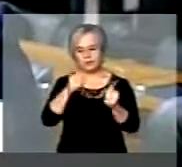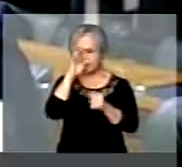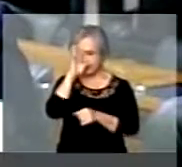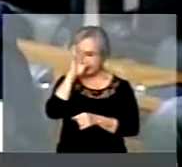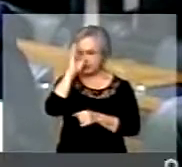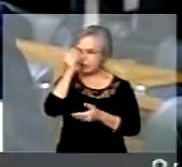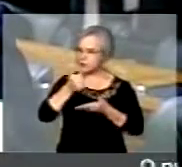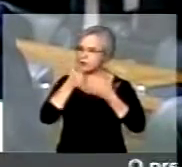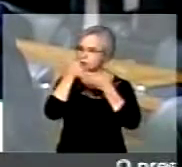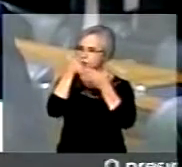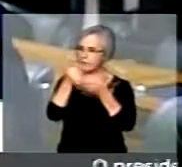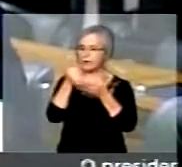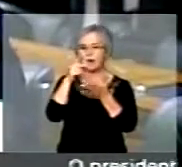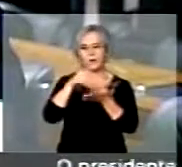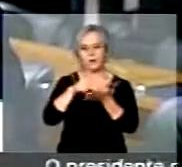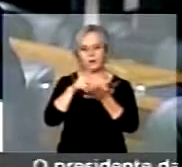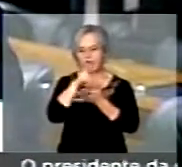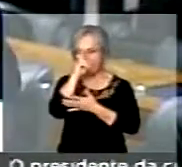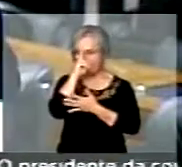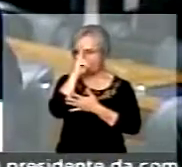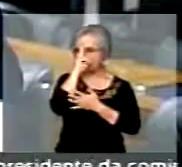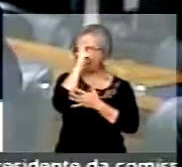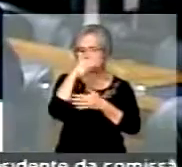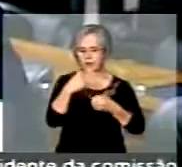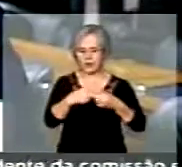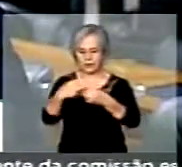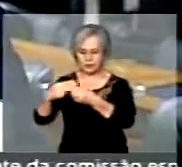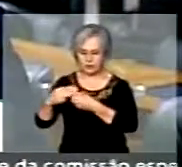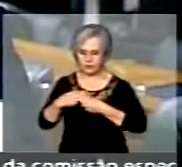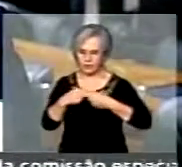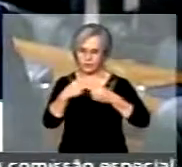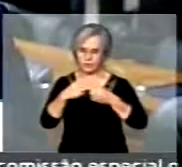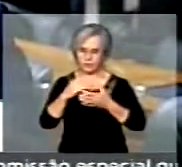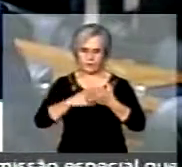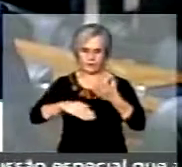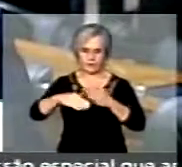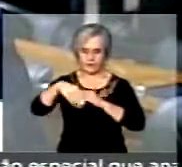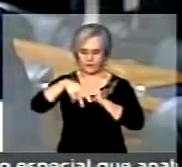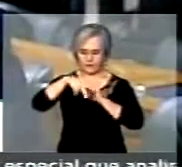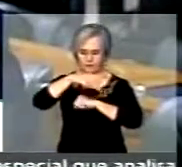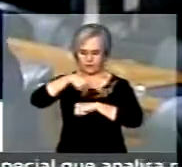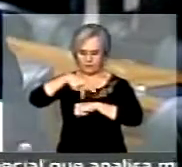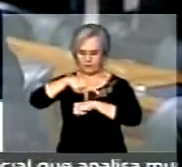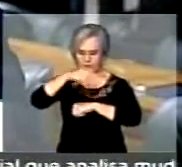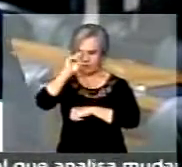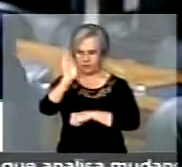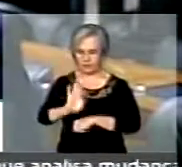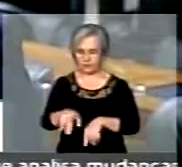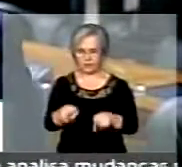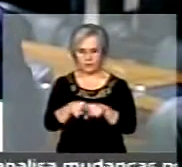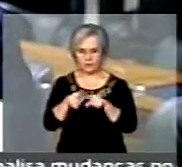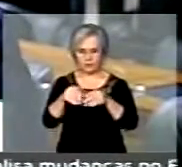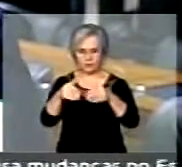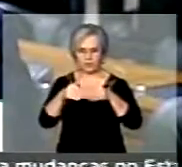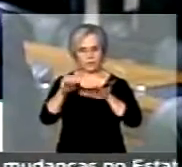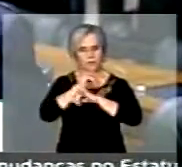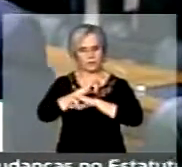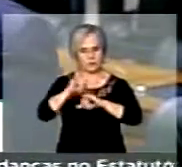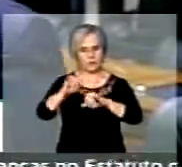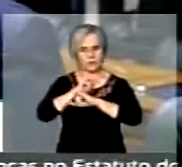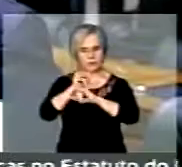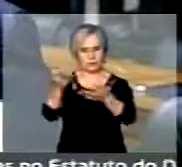visem realmente fortalecer o municipalismo, os municípios, e também pedir que registremos aqui, senhor